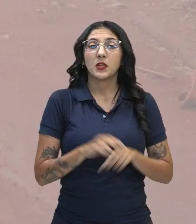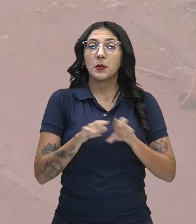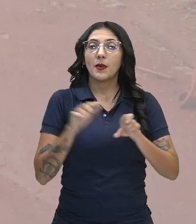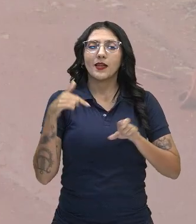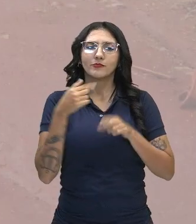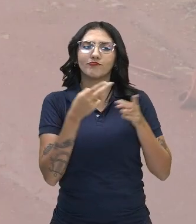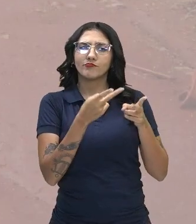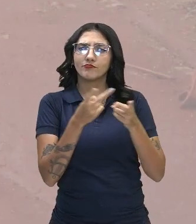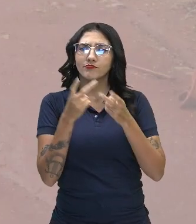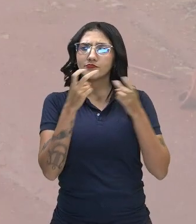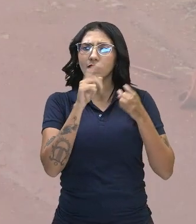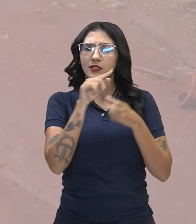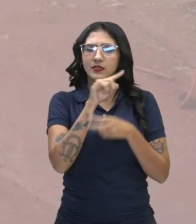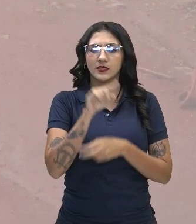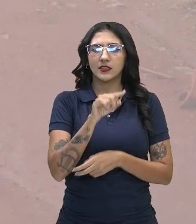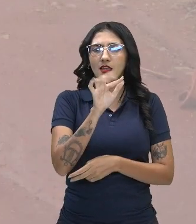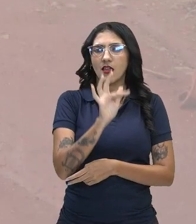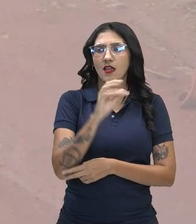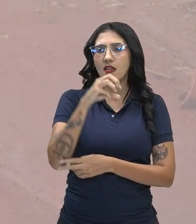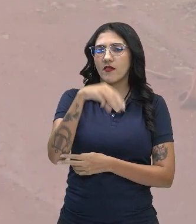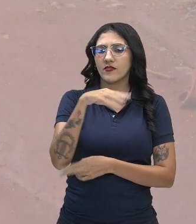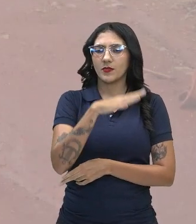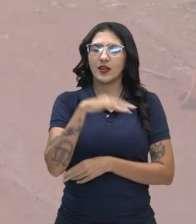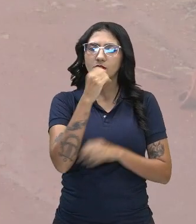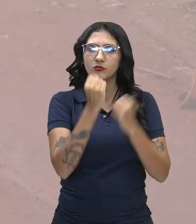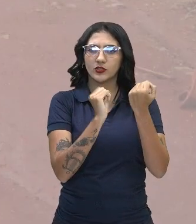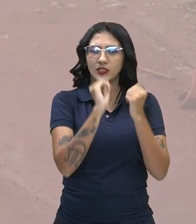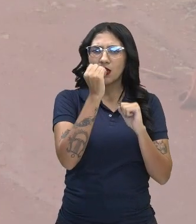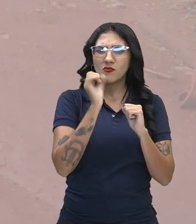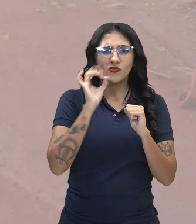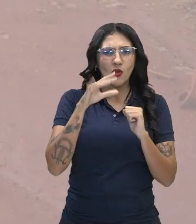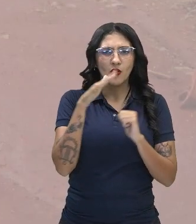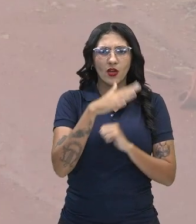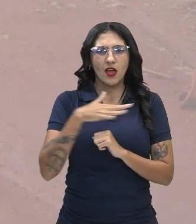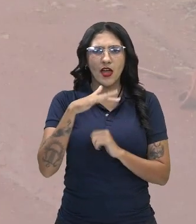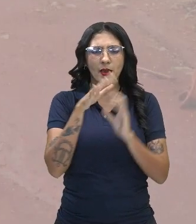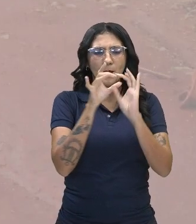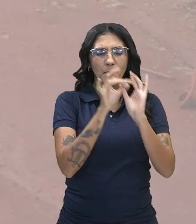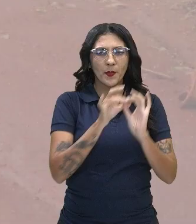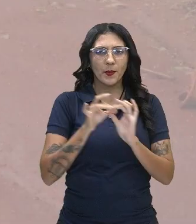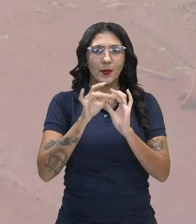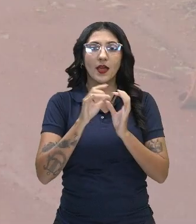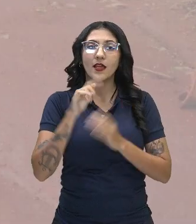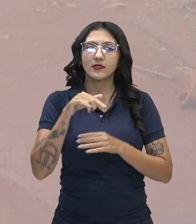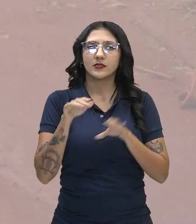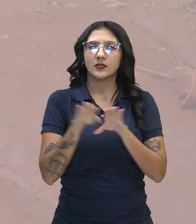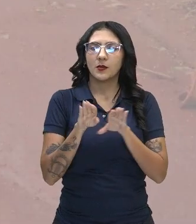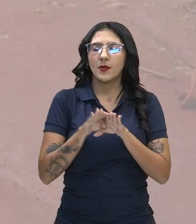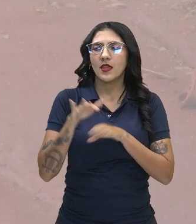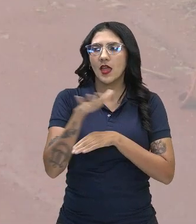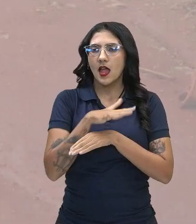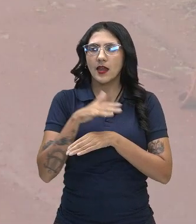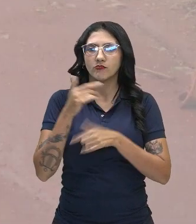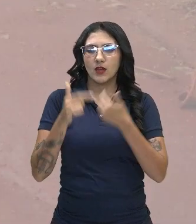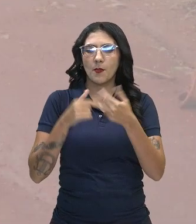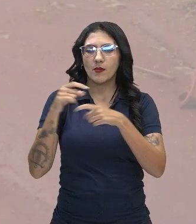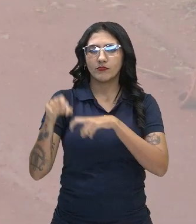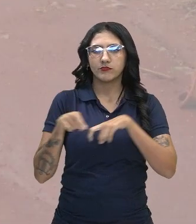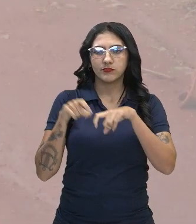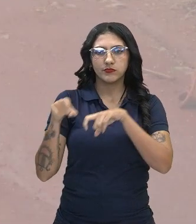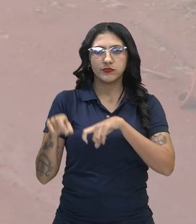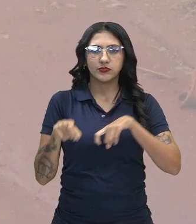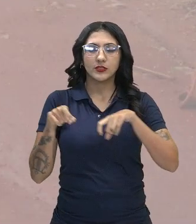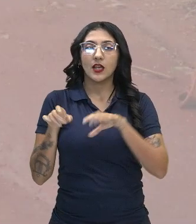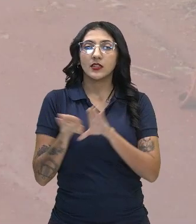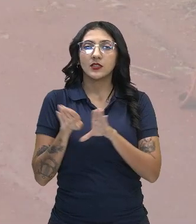Franca não vai estar ligada somente, né, à parte industrial, acaba englobando a parte da agropecuária e também